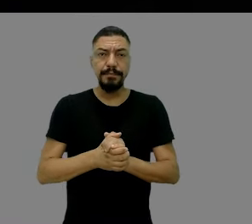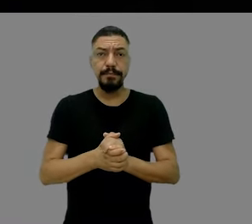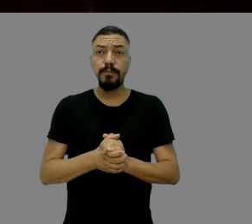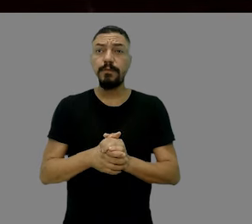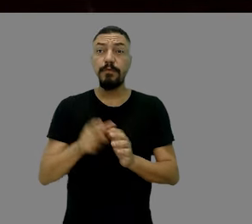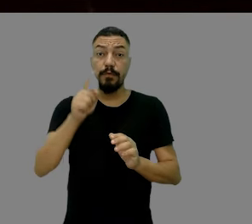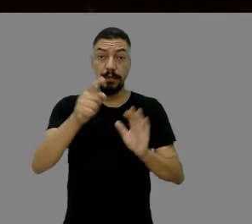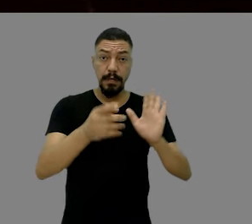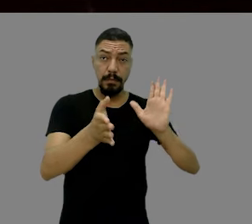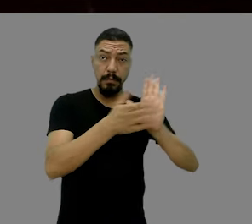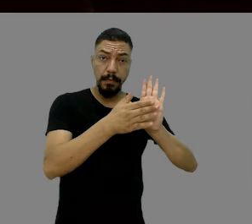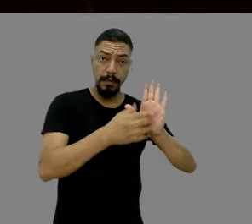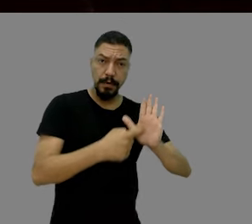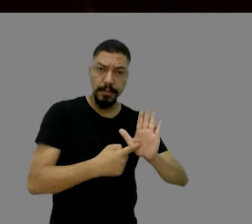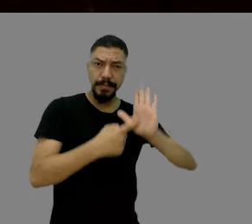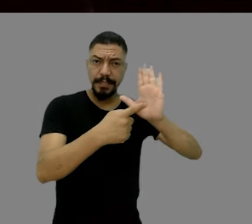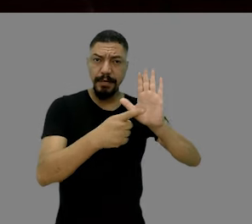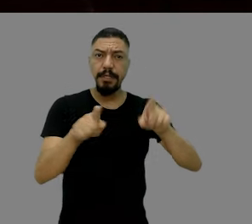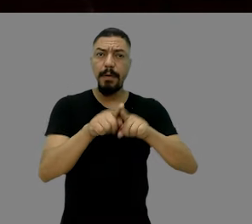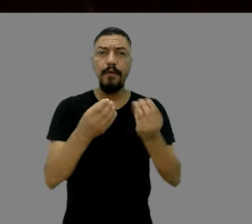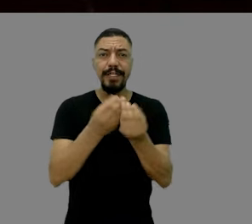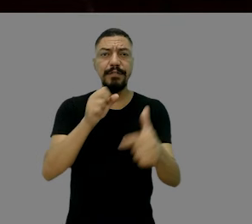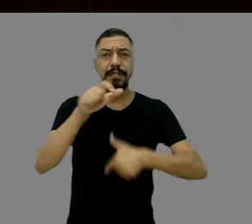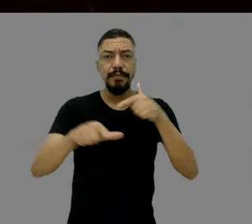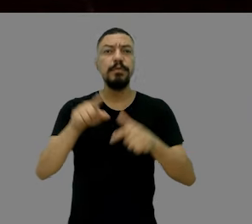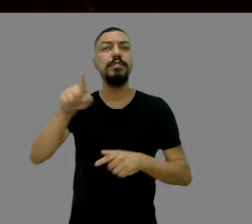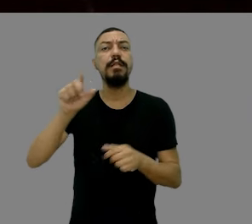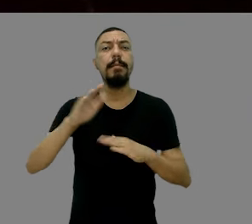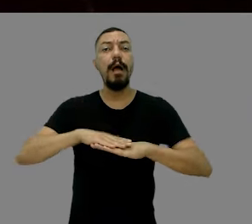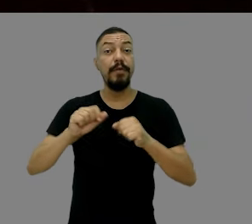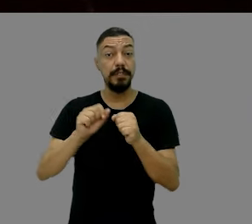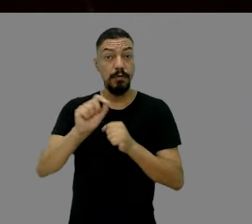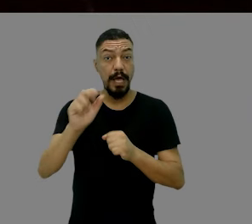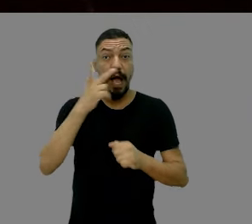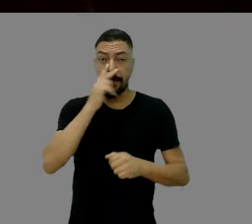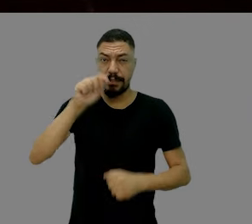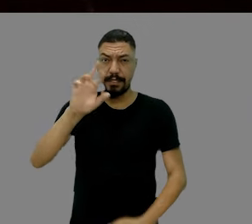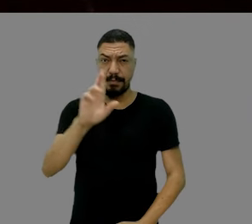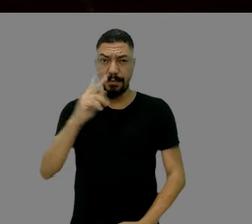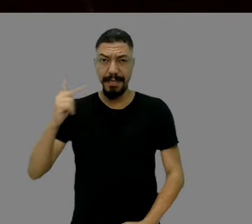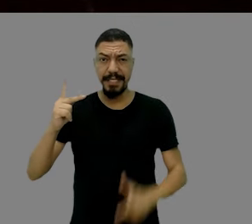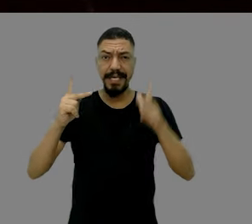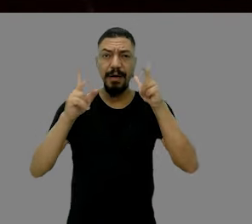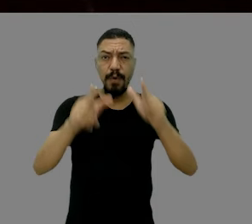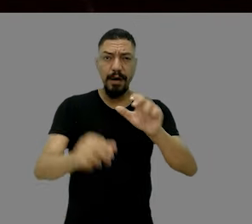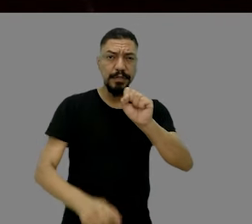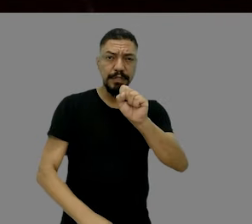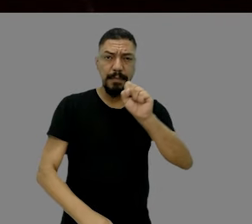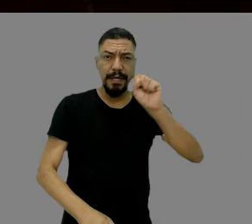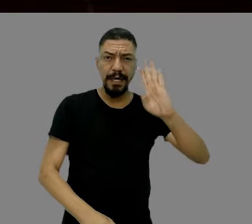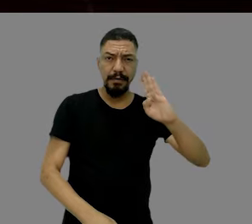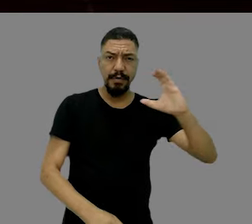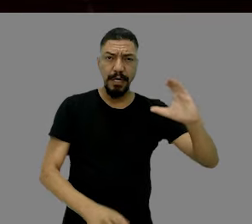proponente e prestadora de serviço. O que você vai fazer? Eu acredito que Ribeirão seja como São Bernardo e quase como todas as cidades do Brasil,